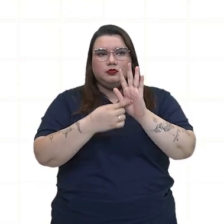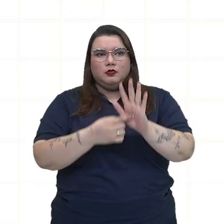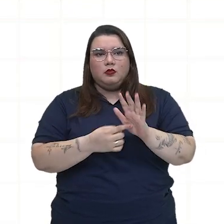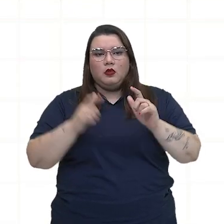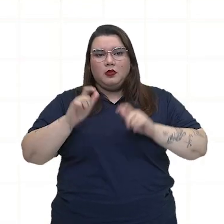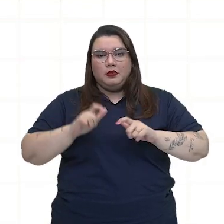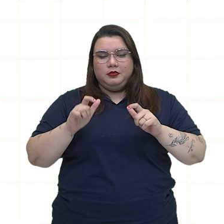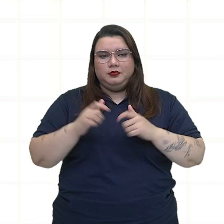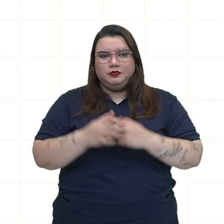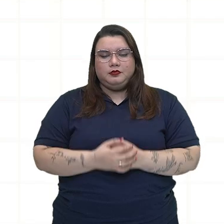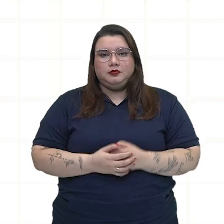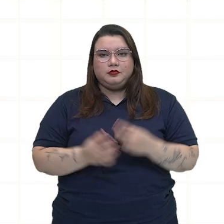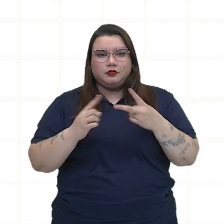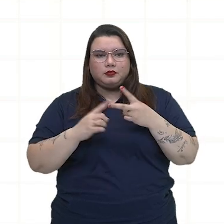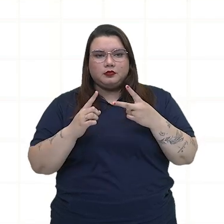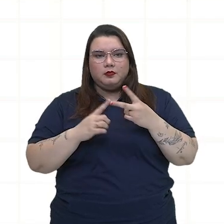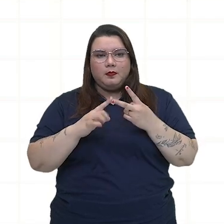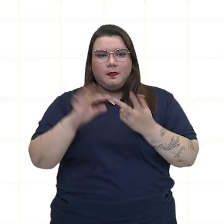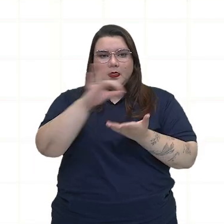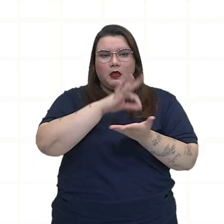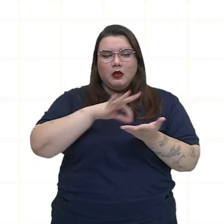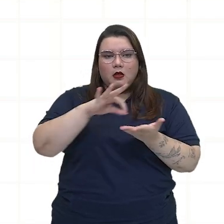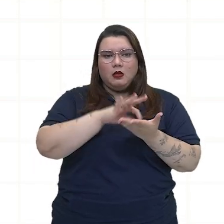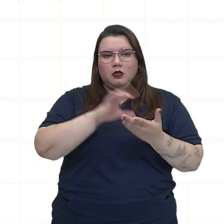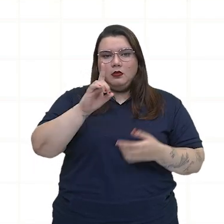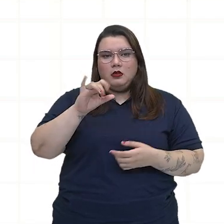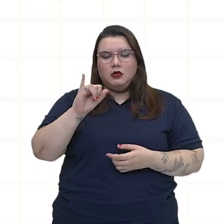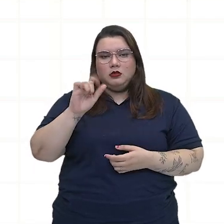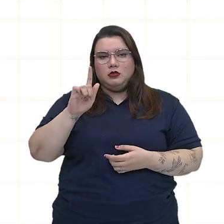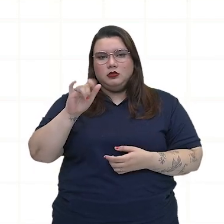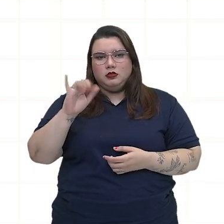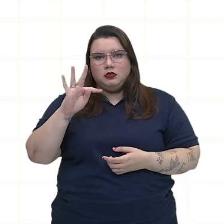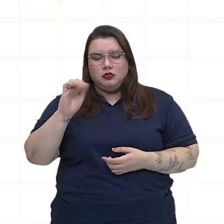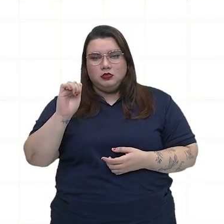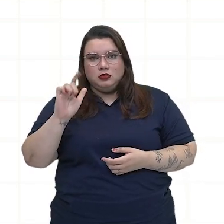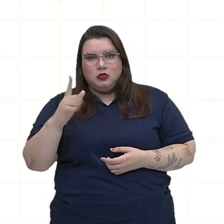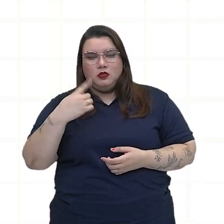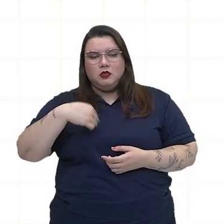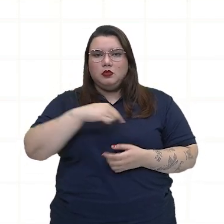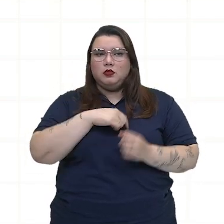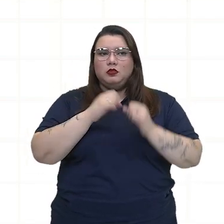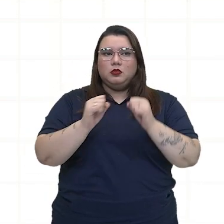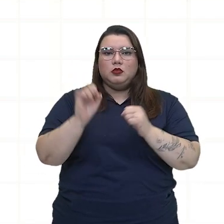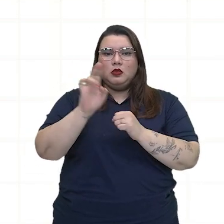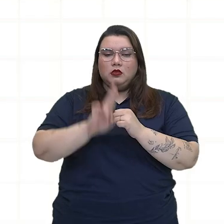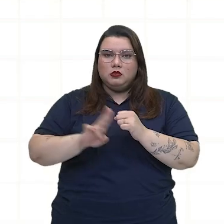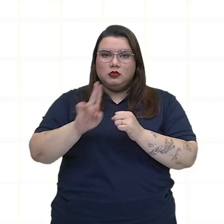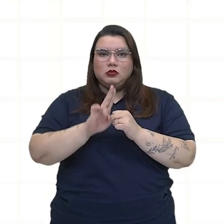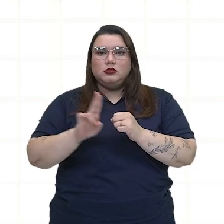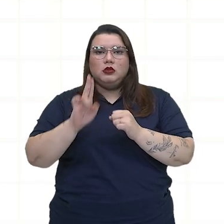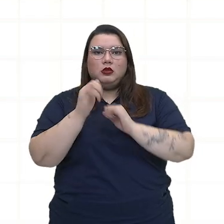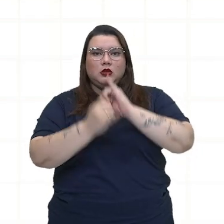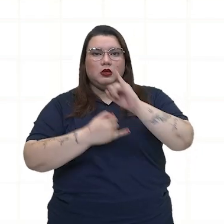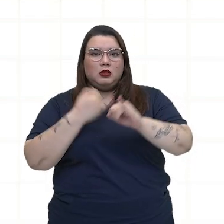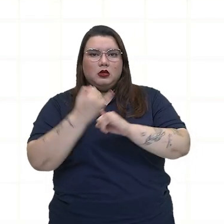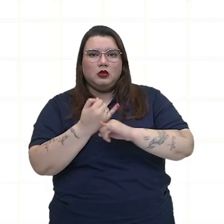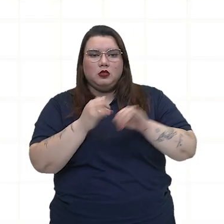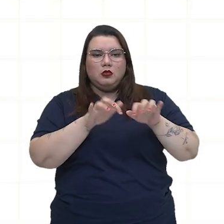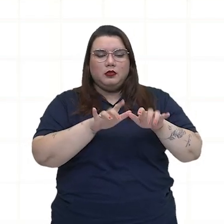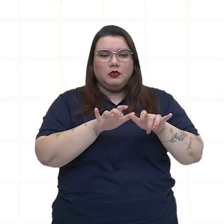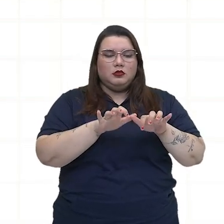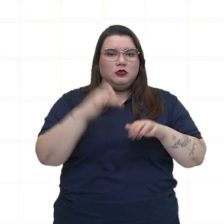onde a gente quer ir. Já o mapa digital é esse que a gente consegue acessar pelo computador, pelo celular,